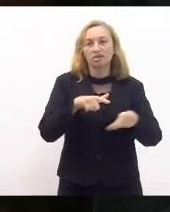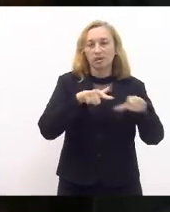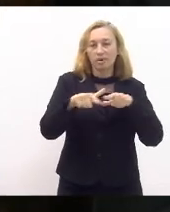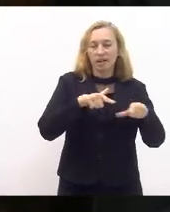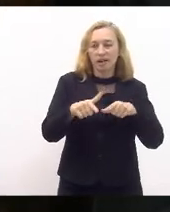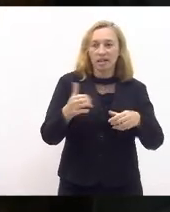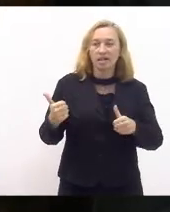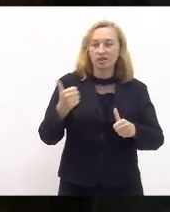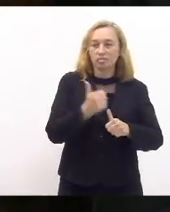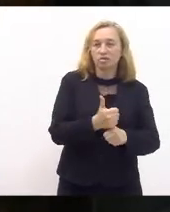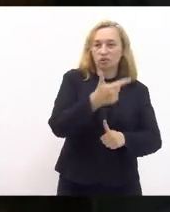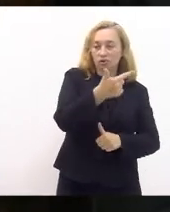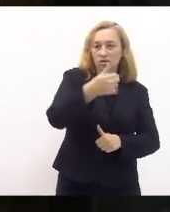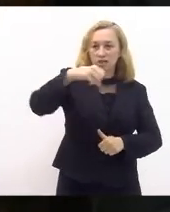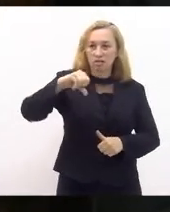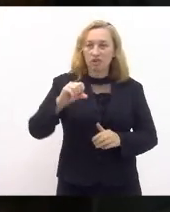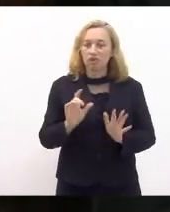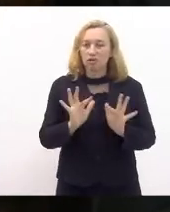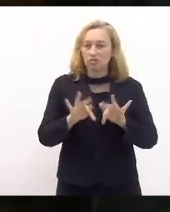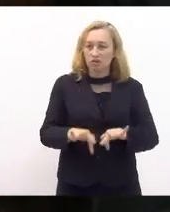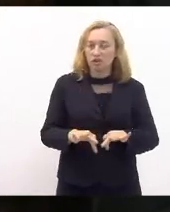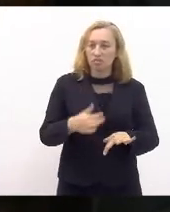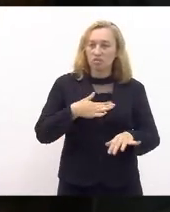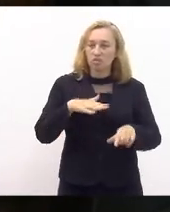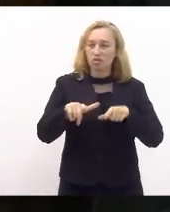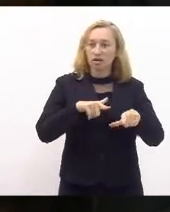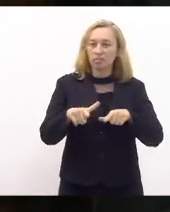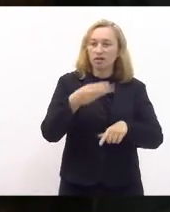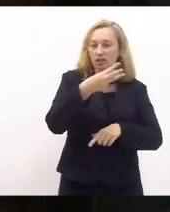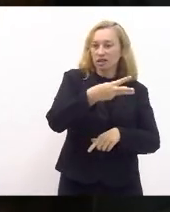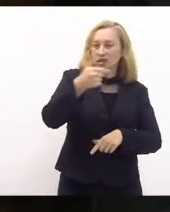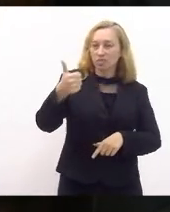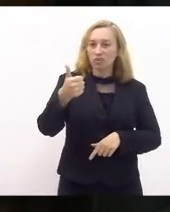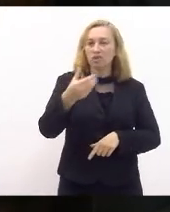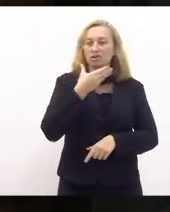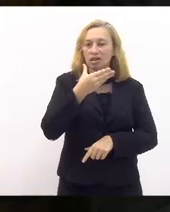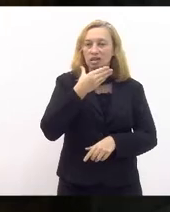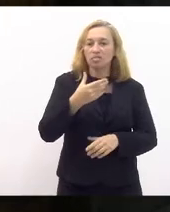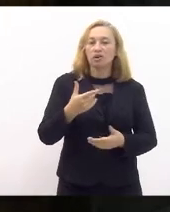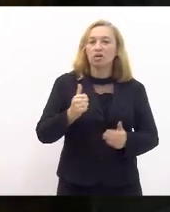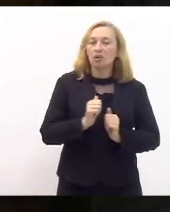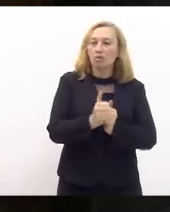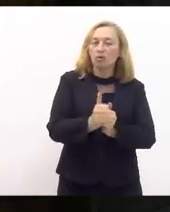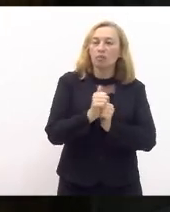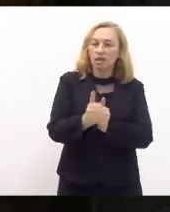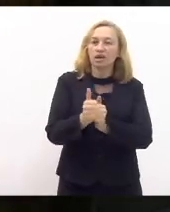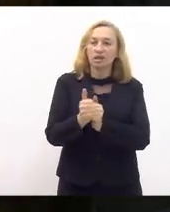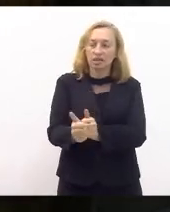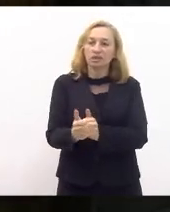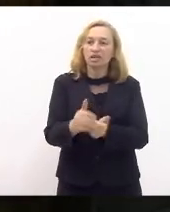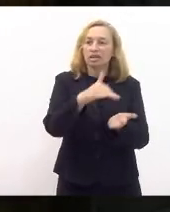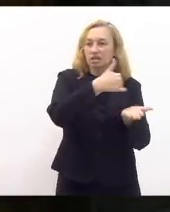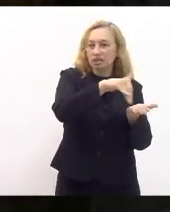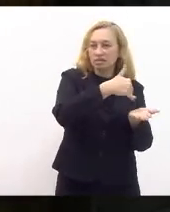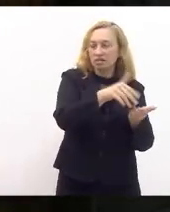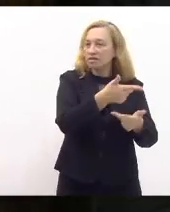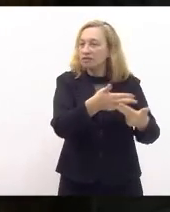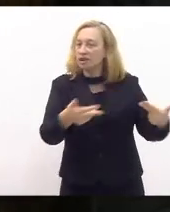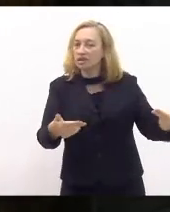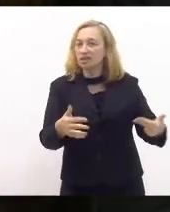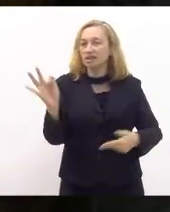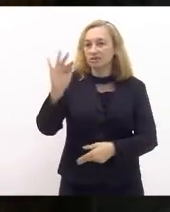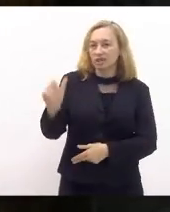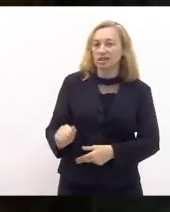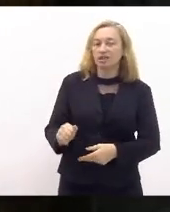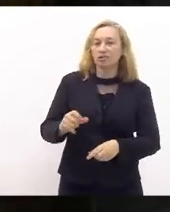2019. Estou na reta final aqui do meu mandato, até dia 31 de dezembro. Então, acompanhei vários secretários de Fazenda, acompanhei a época da